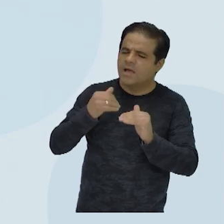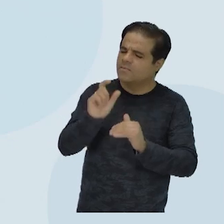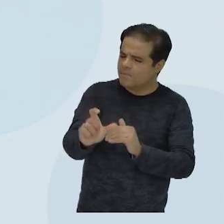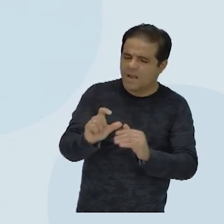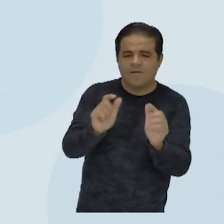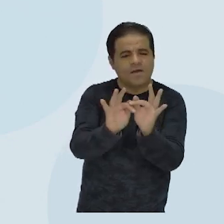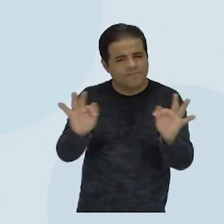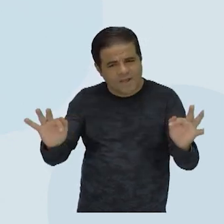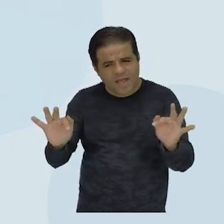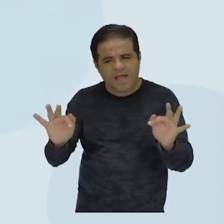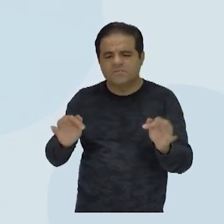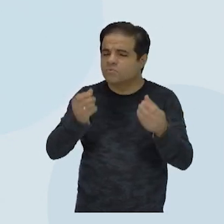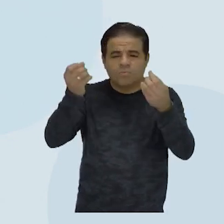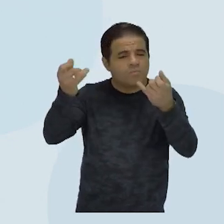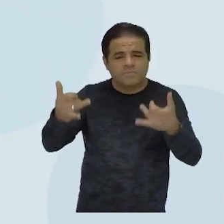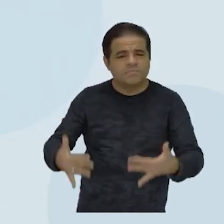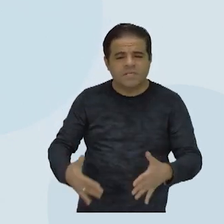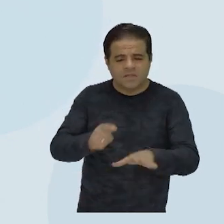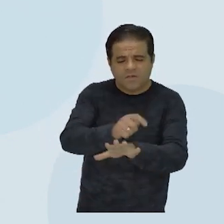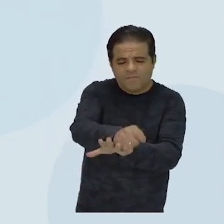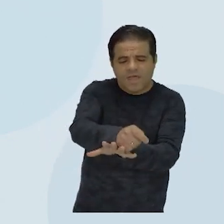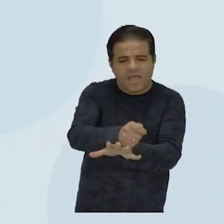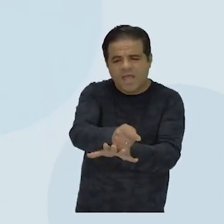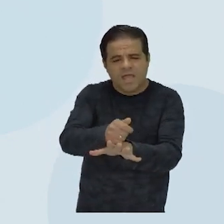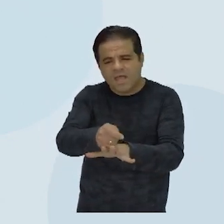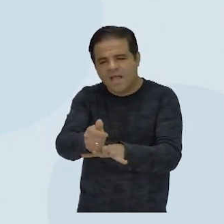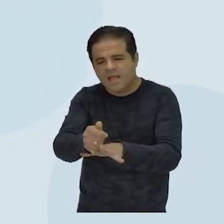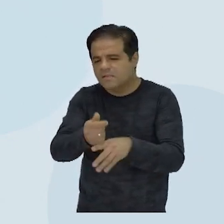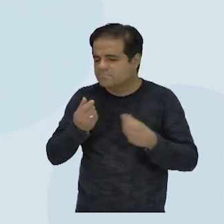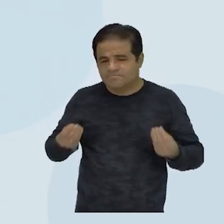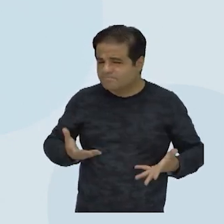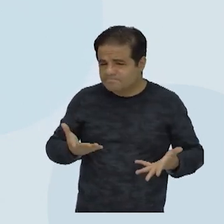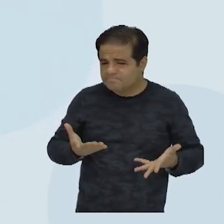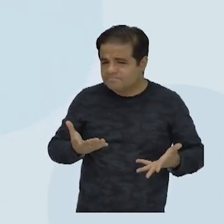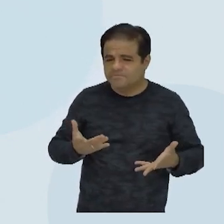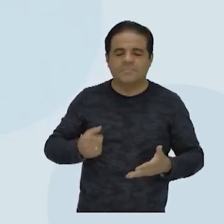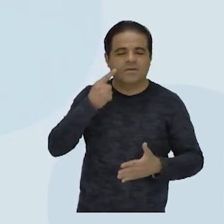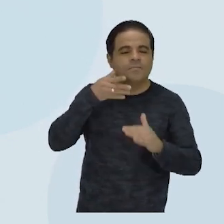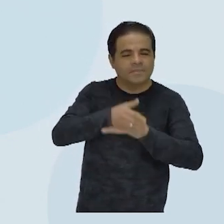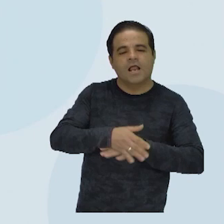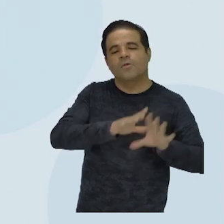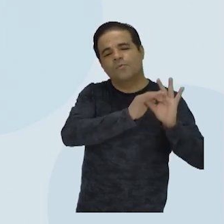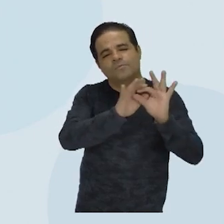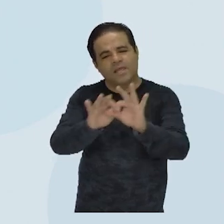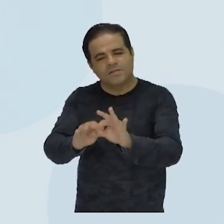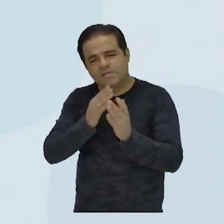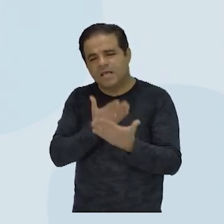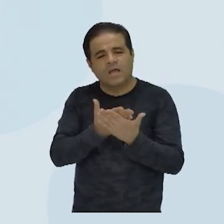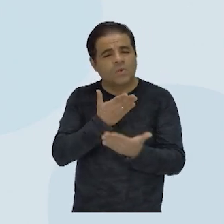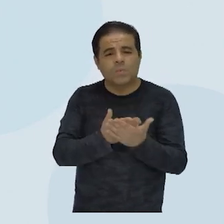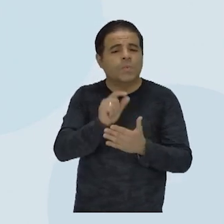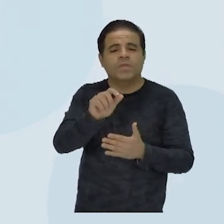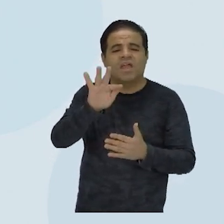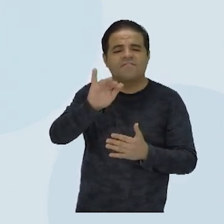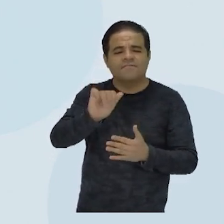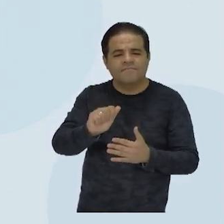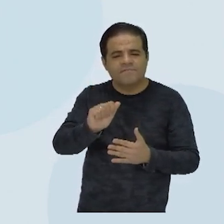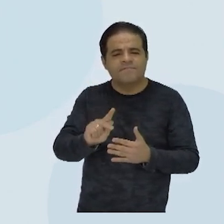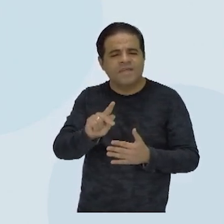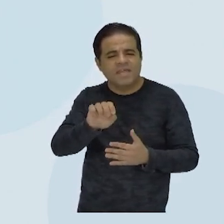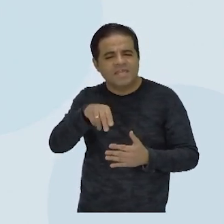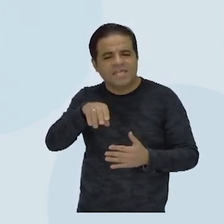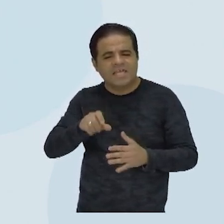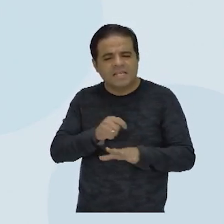uma frase. Como você definiria fake news? Porque aí vamos entrar no contexto da nossa aula. Então, o que é fake news para você?